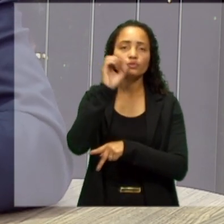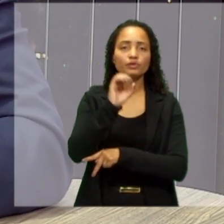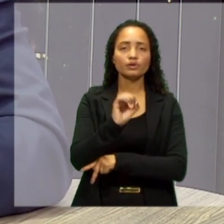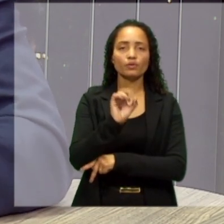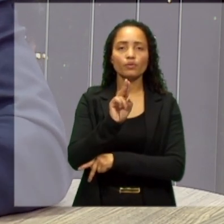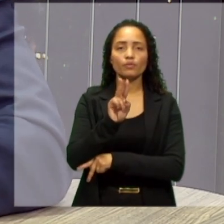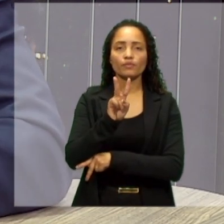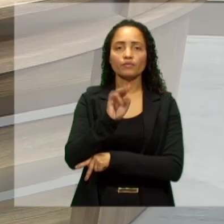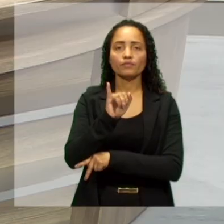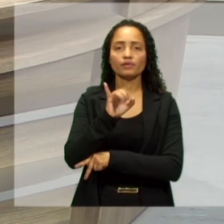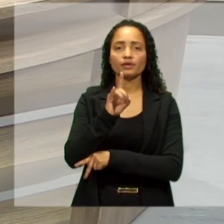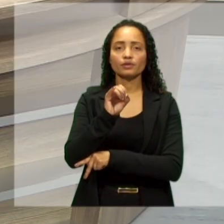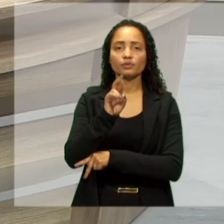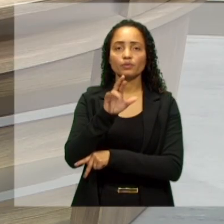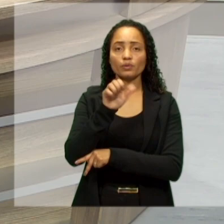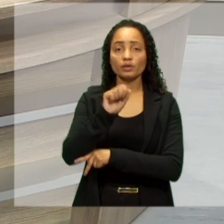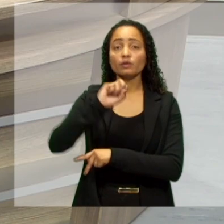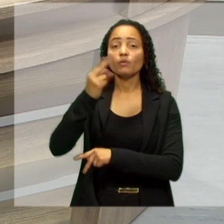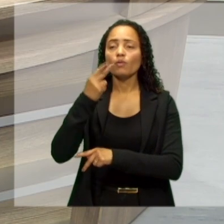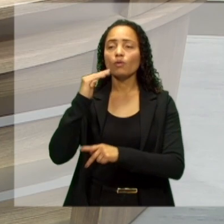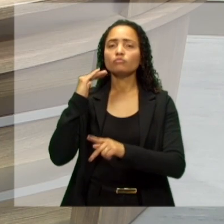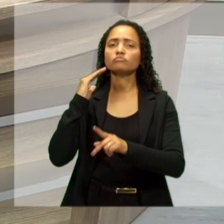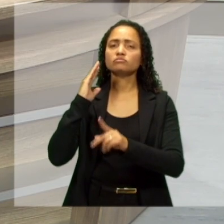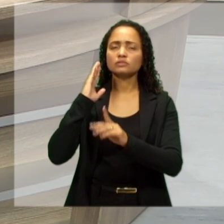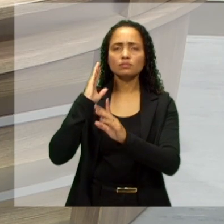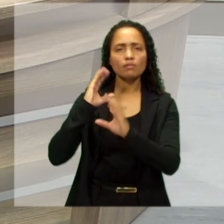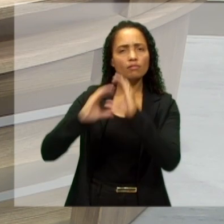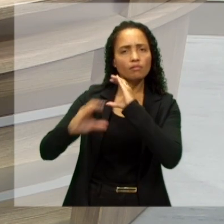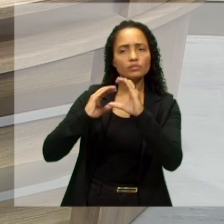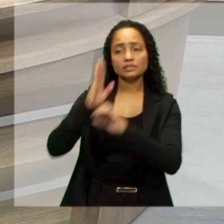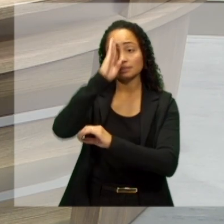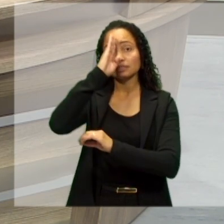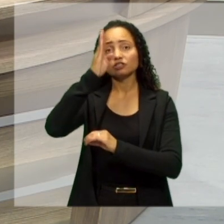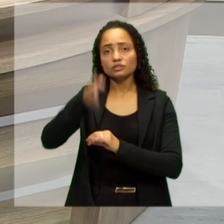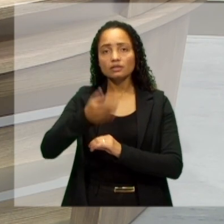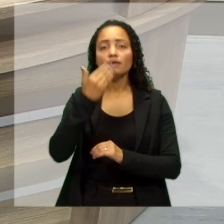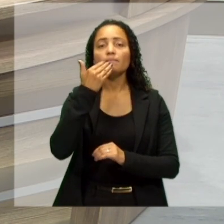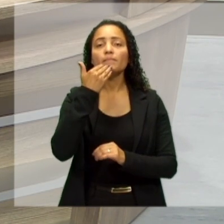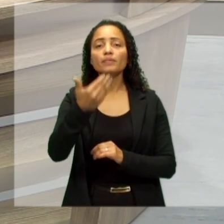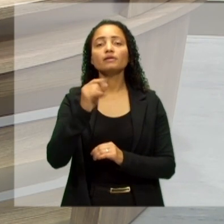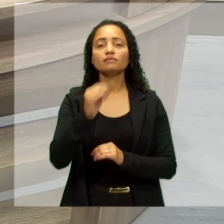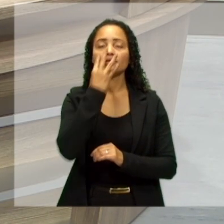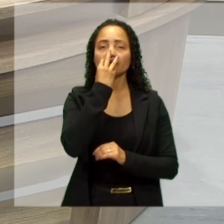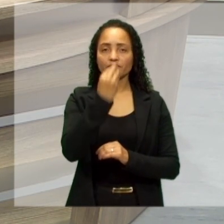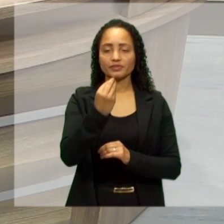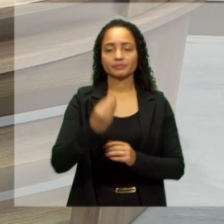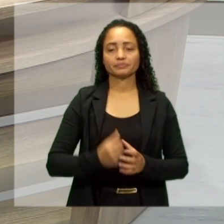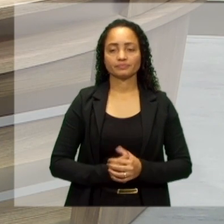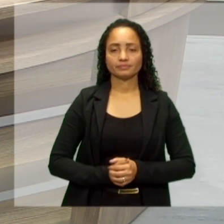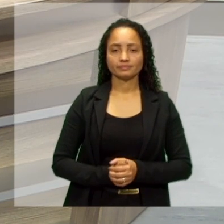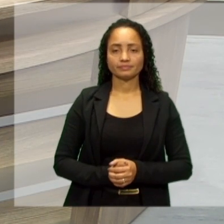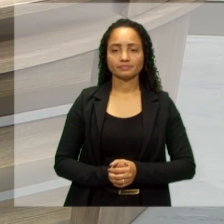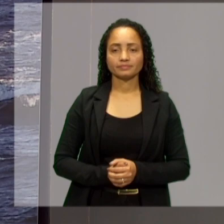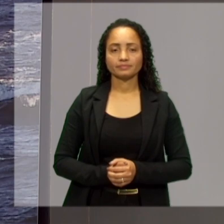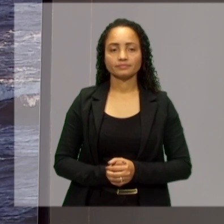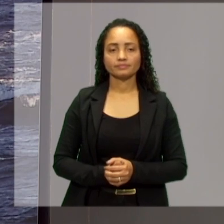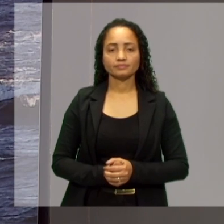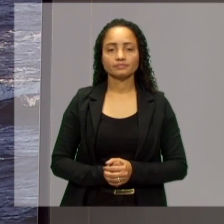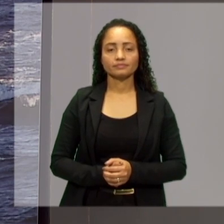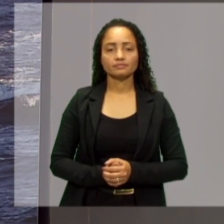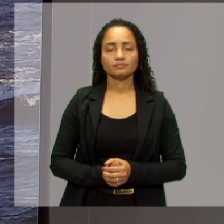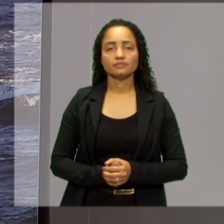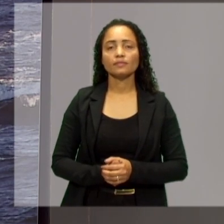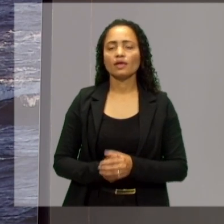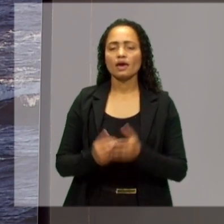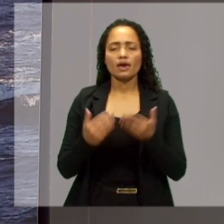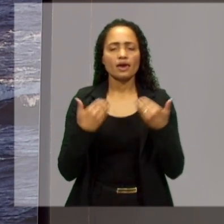por comunicação direta com a Defensoria Pública, reivindique a presença da van. E então, aí ela